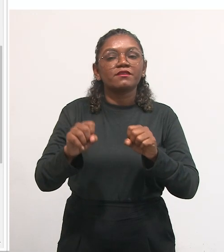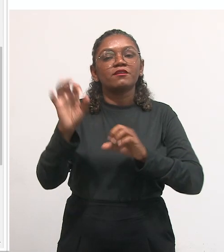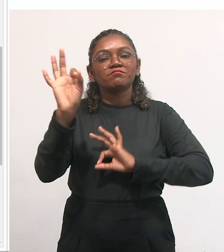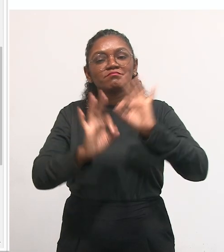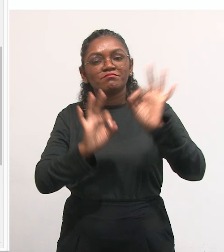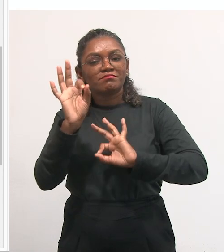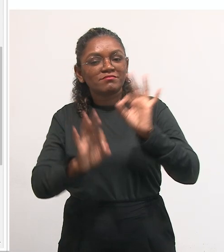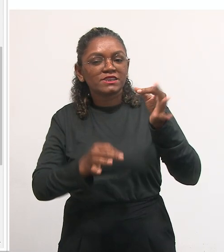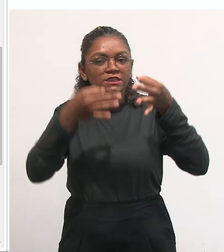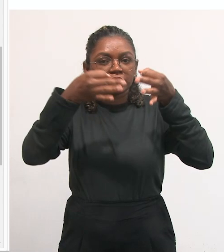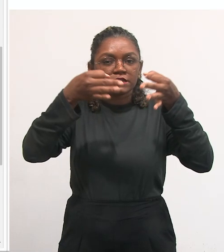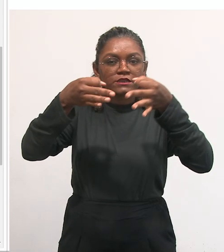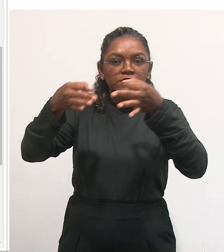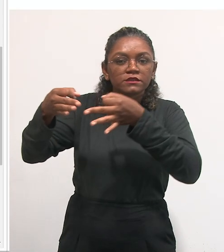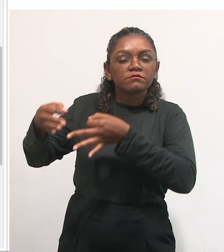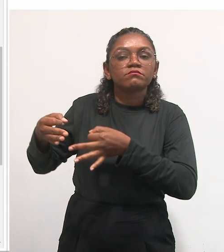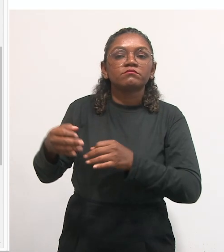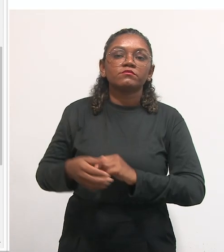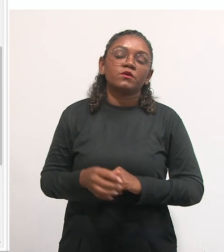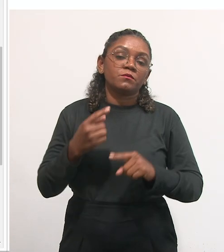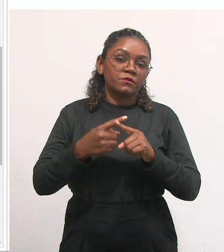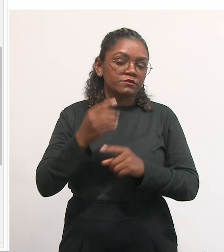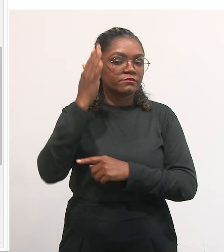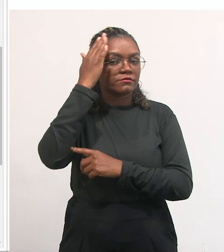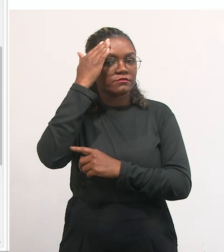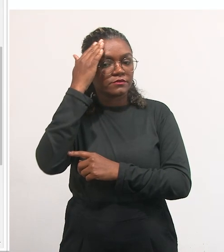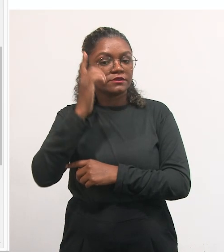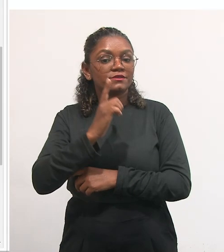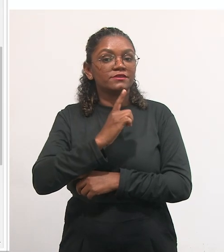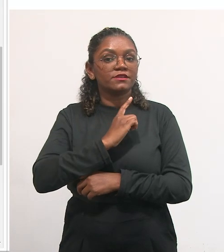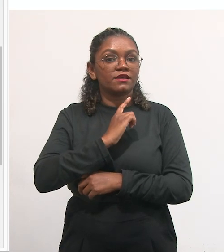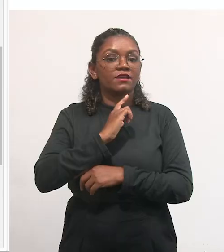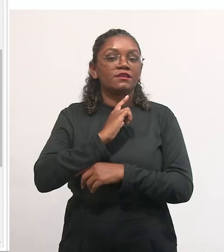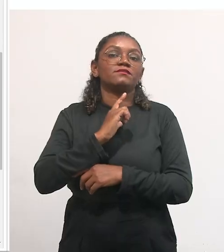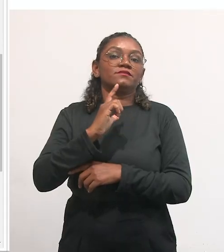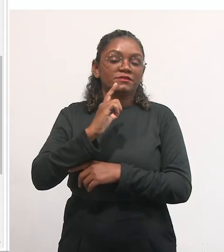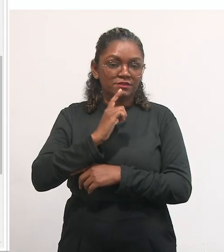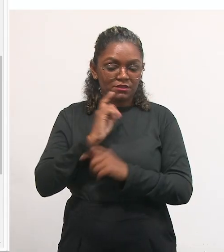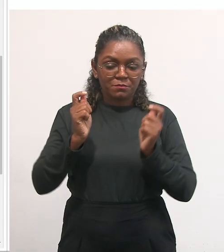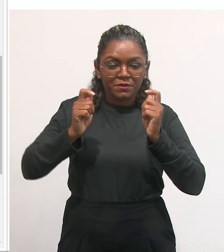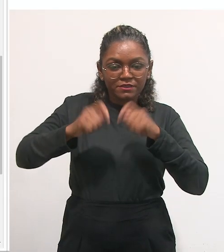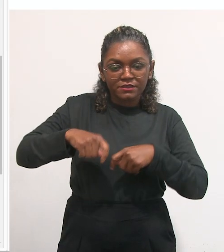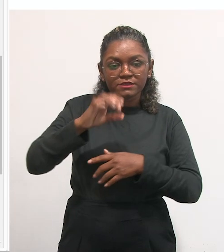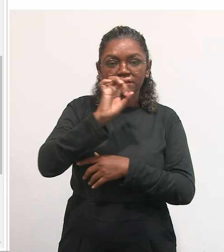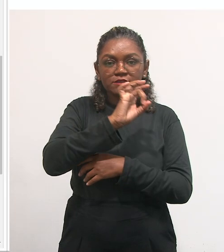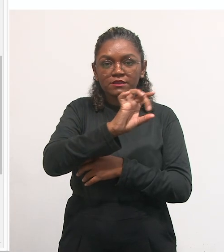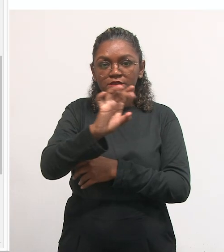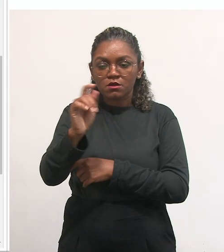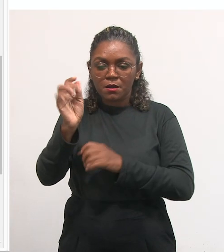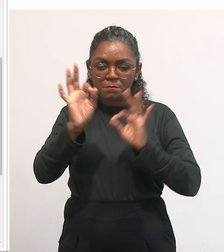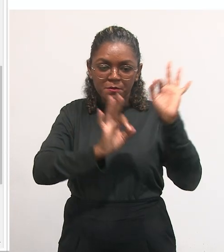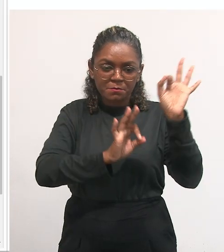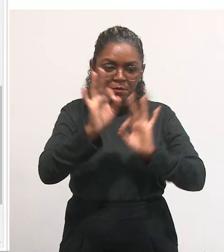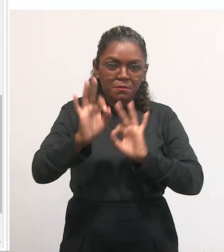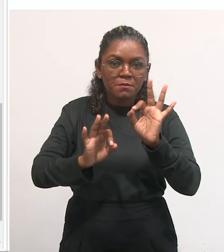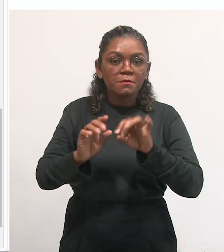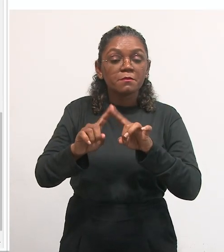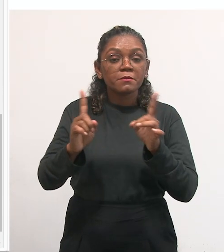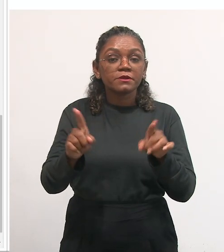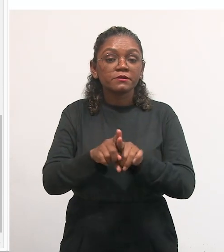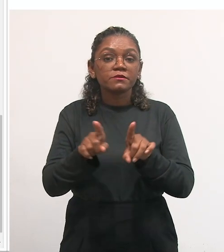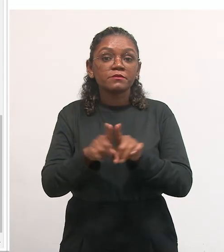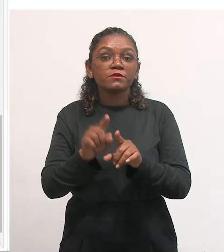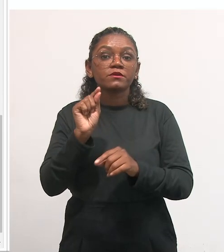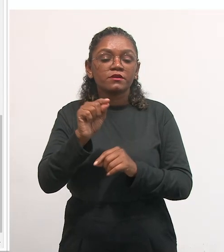a organização macro por competências. E aí ele vai definindo as competências e as habilidades